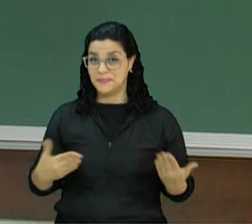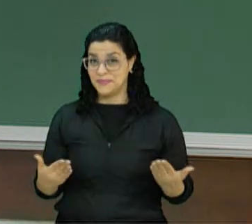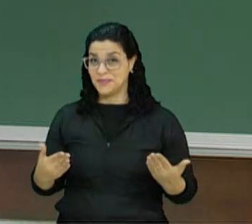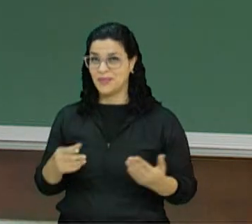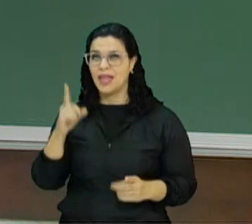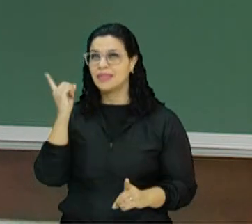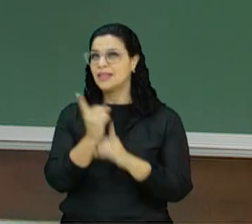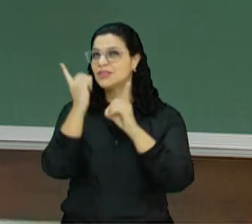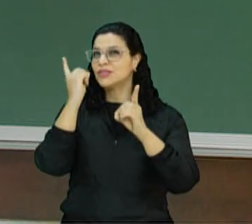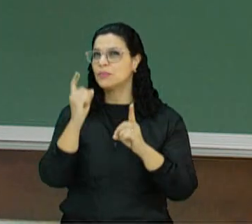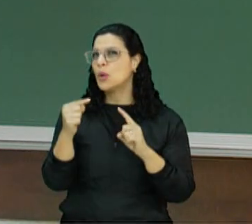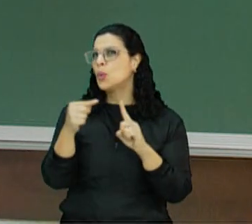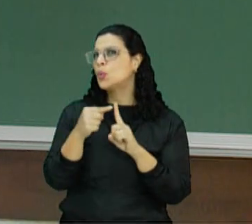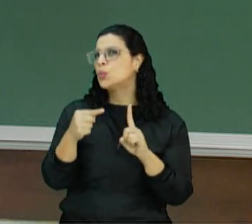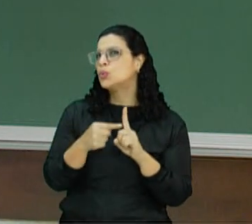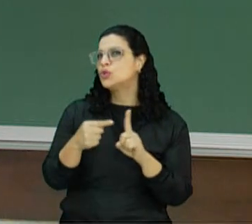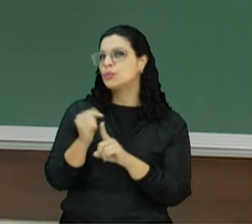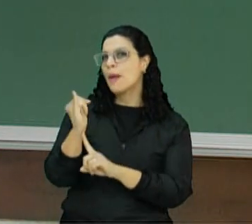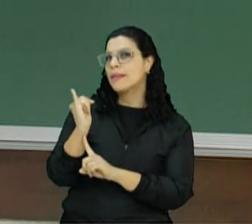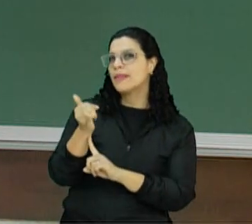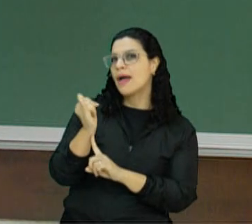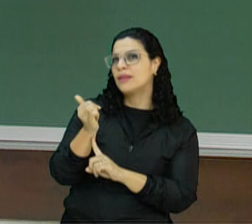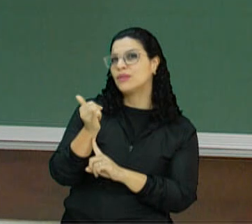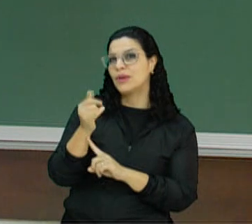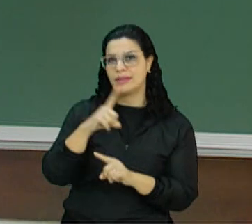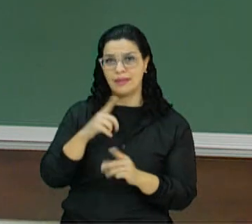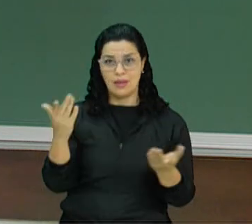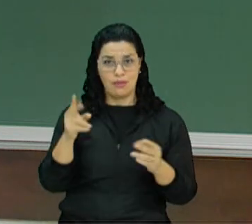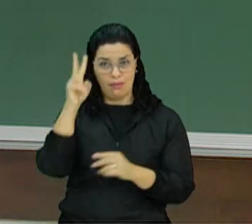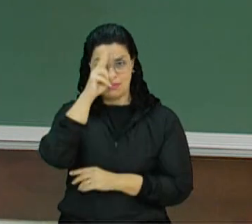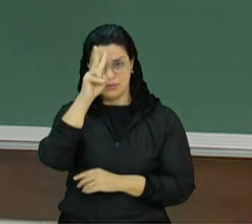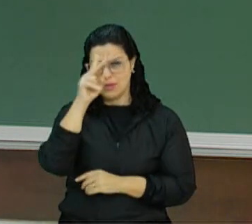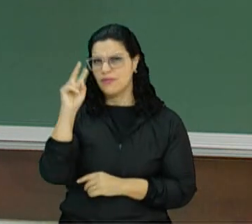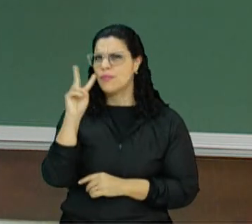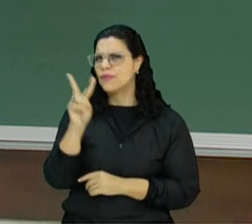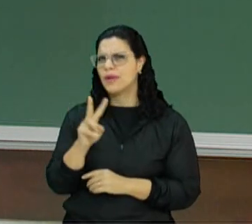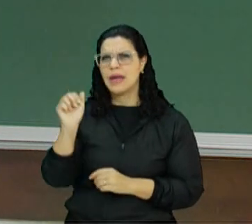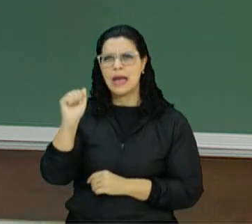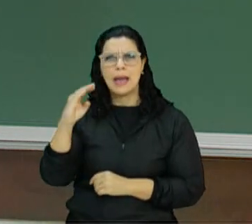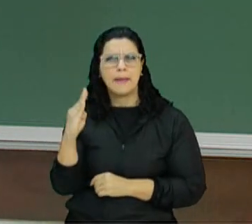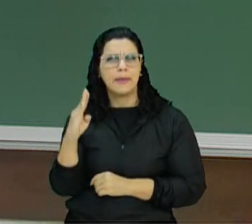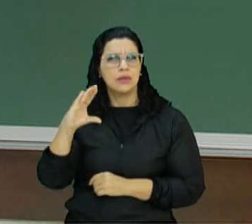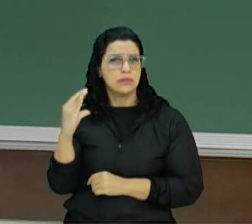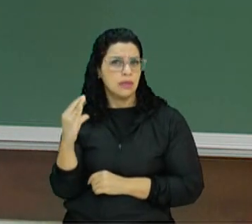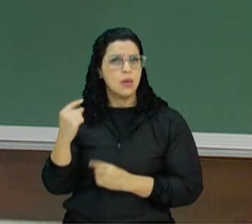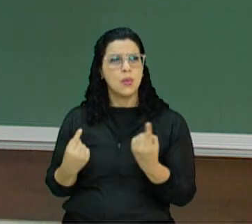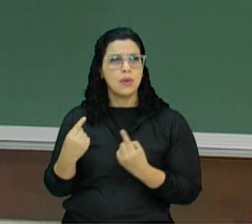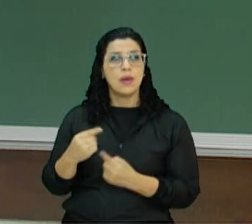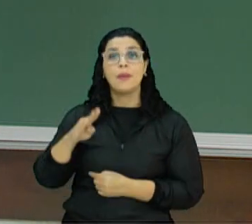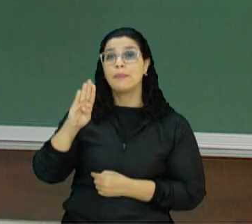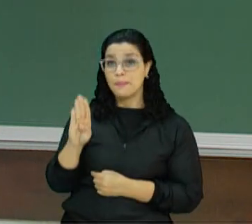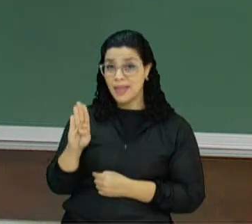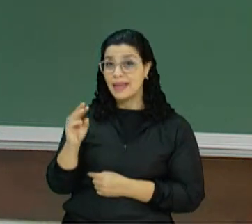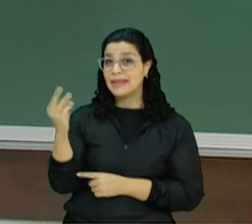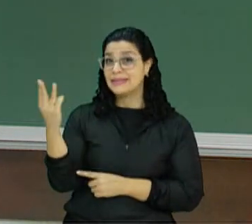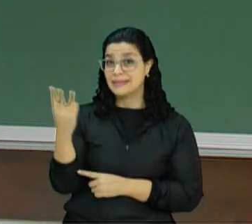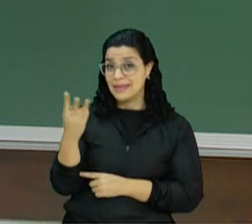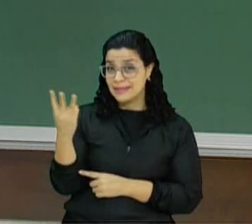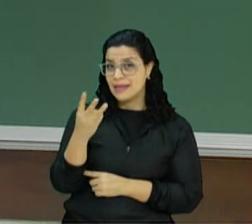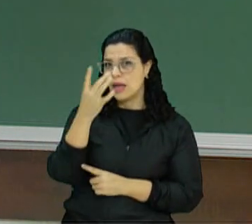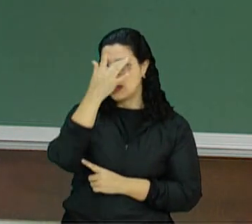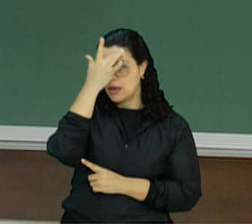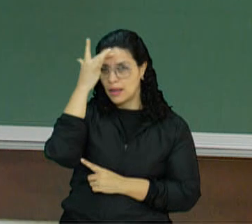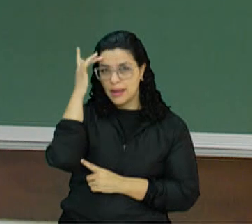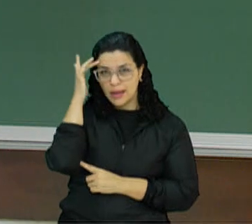E então, descobriram qual é o tipo de narrador que nós temos até agora? Vamos a ele? Letra B, esse conto